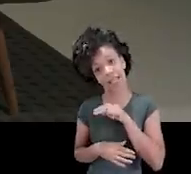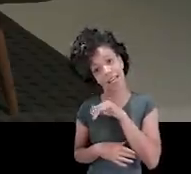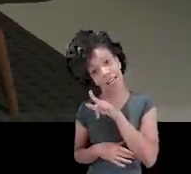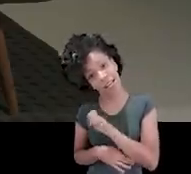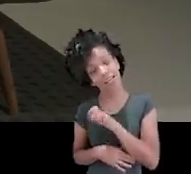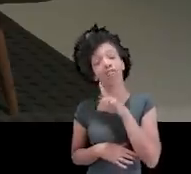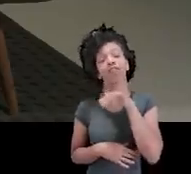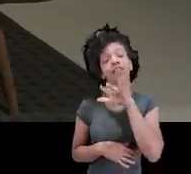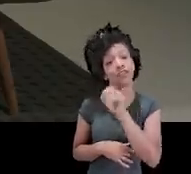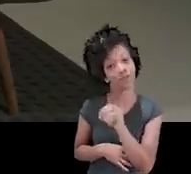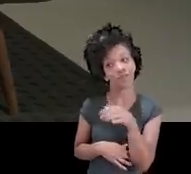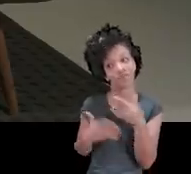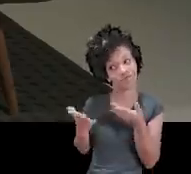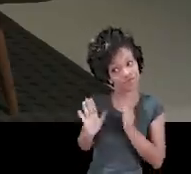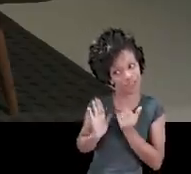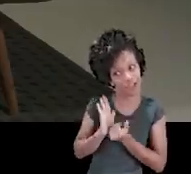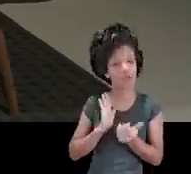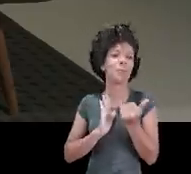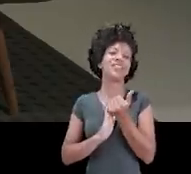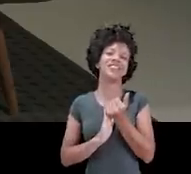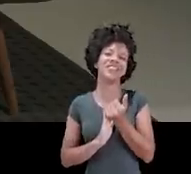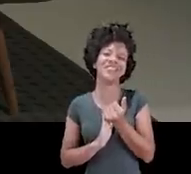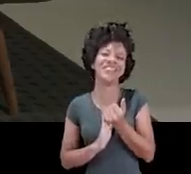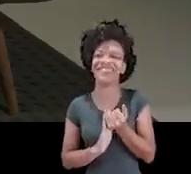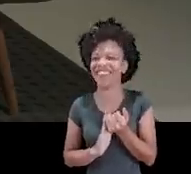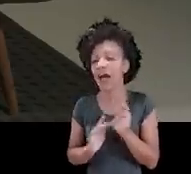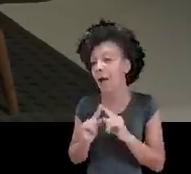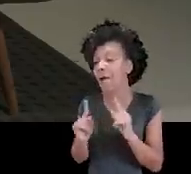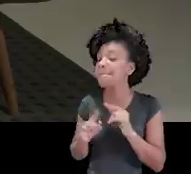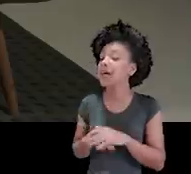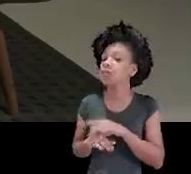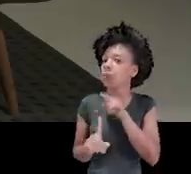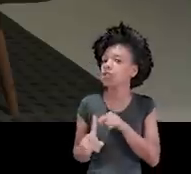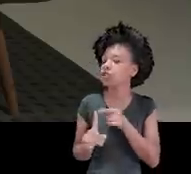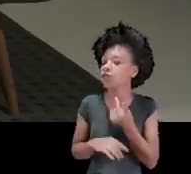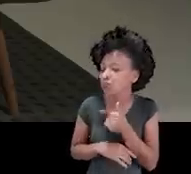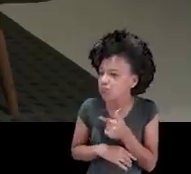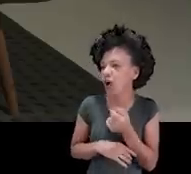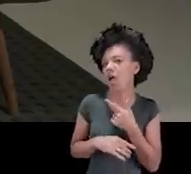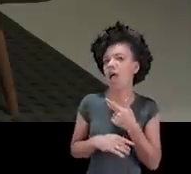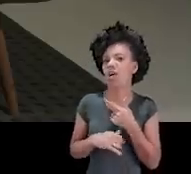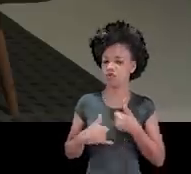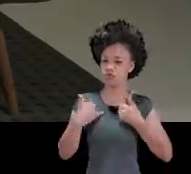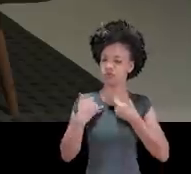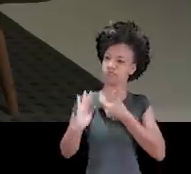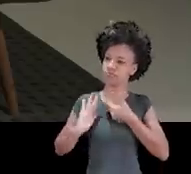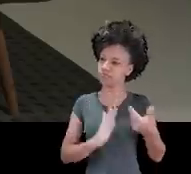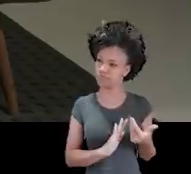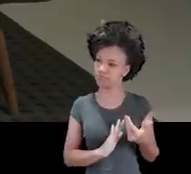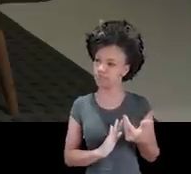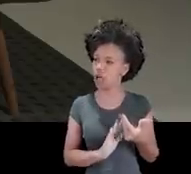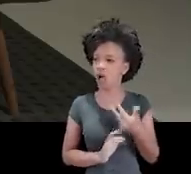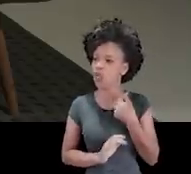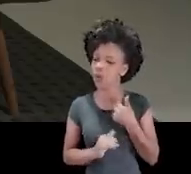ouvi daqui. Ele subiu. Mas eu acho que a função do comediante é exatamente tirar o ego. Por isso que o comediante ele não pode